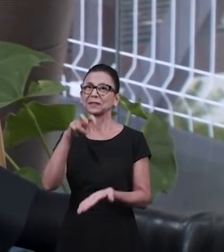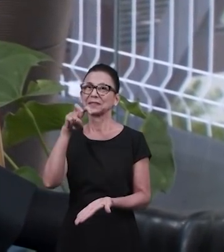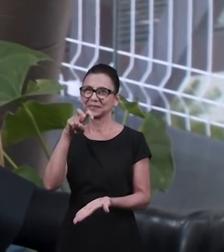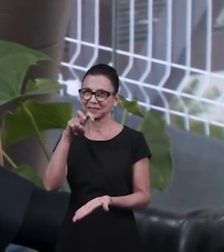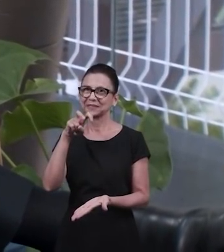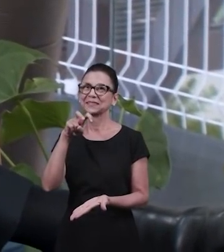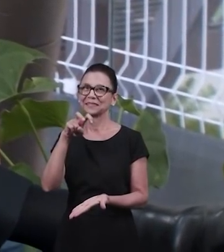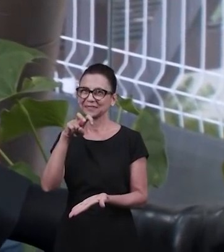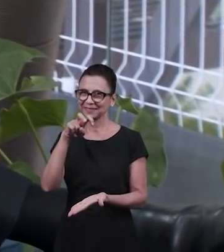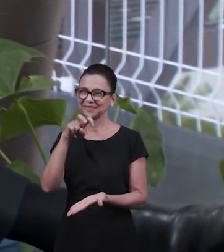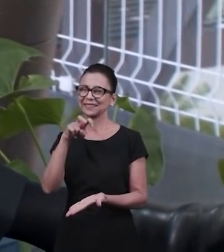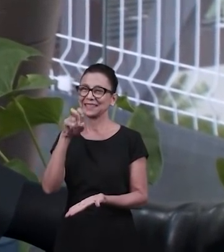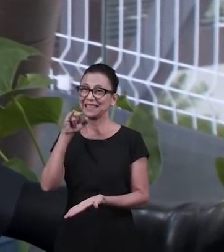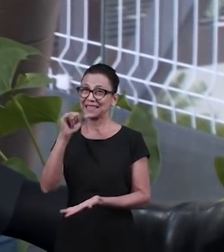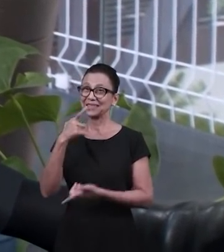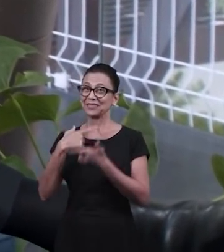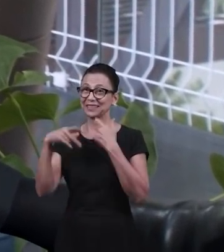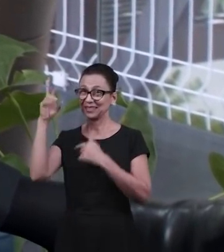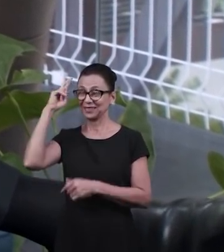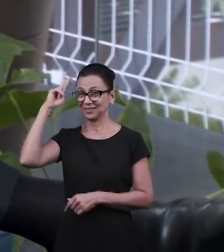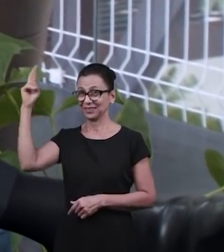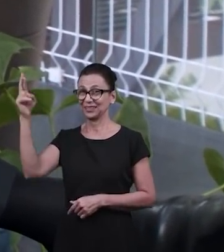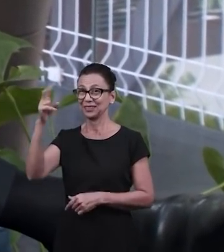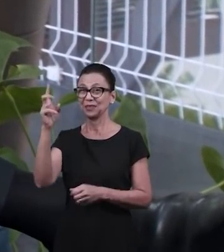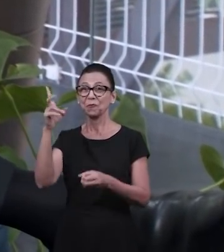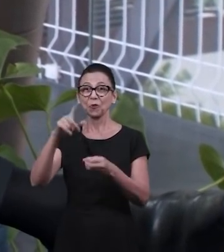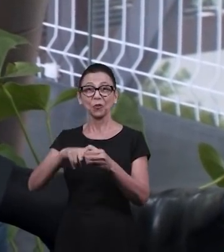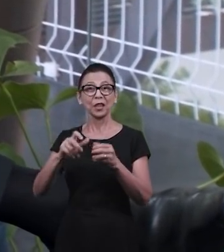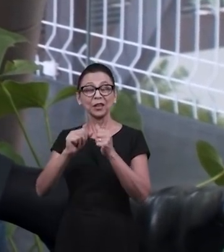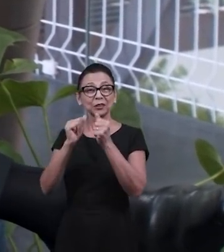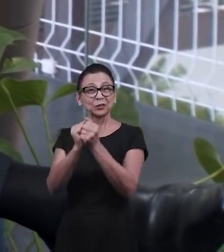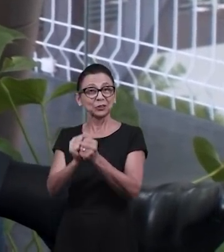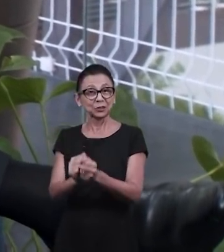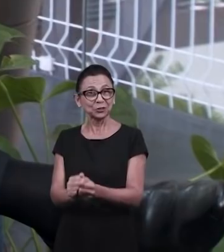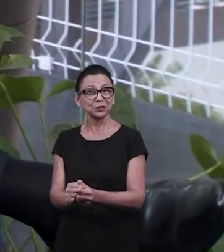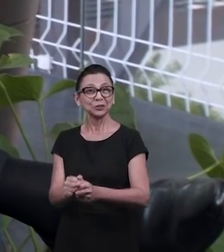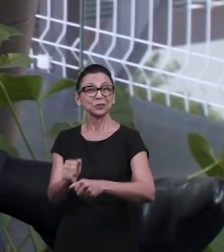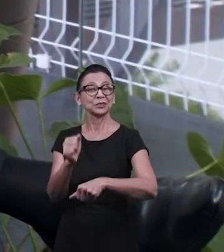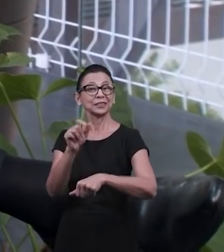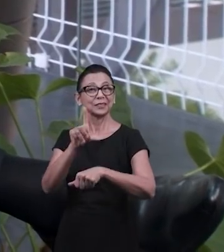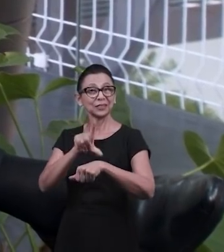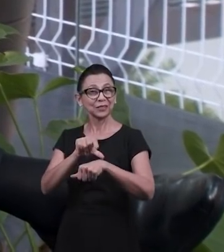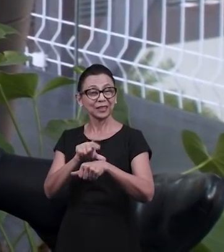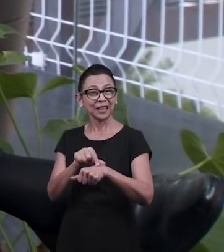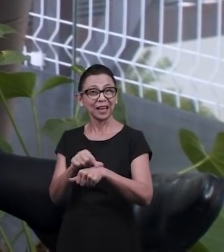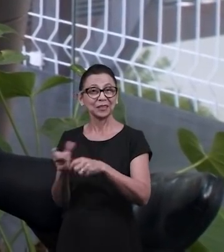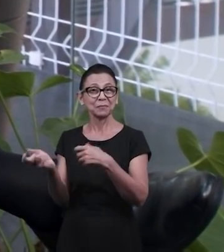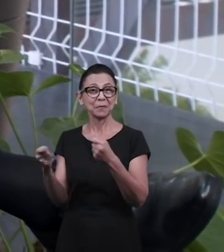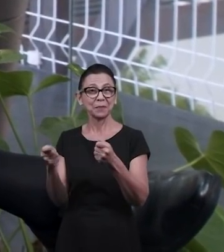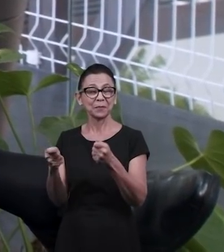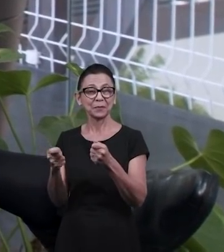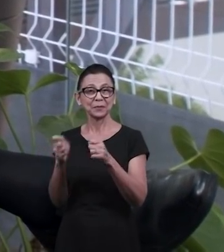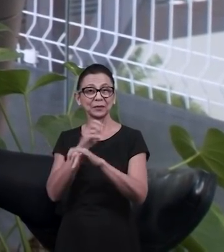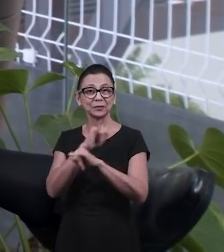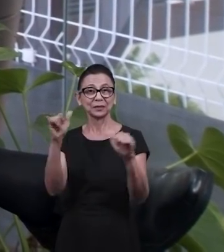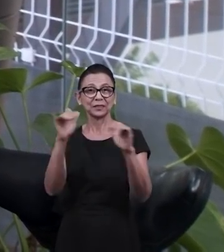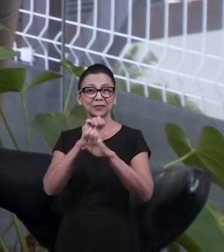Senhor permitir, estaremos juntos mais uma vez neste horário, com mais uma edição do programa da Igreja Cristã Maranata,